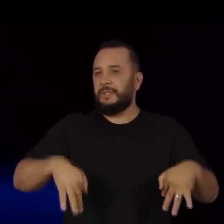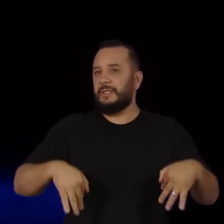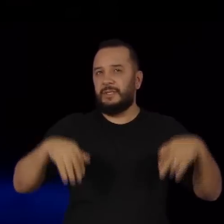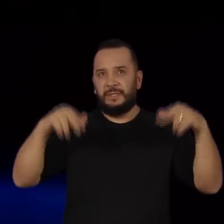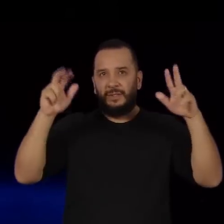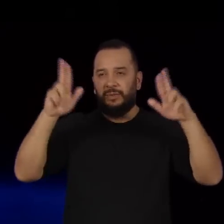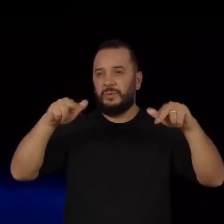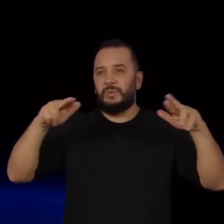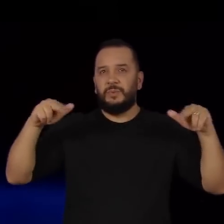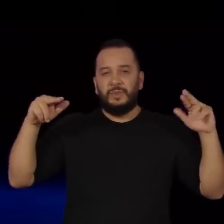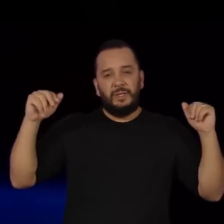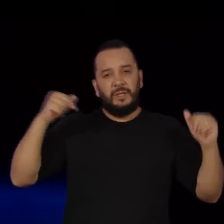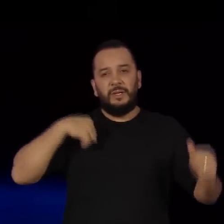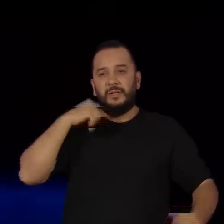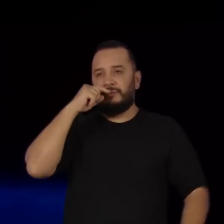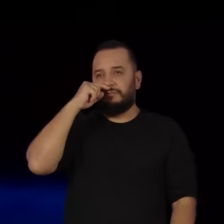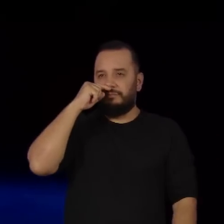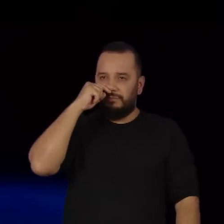De nariz em pé,